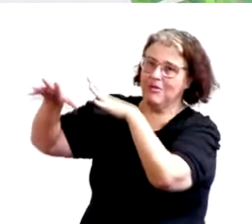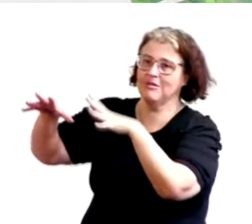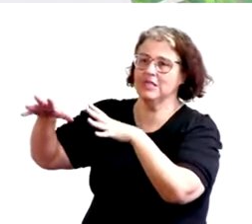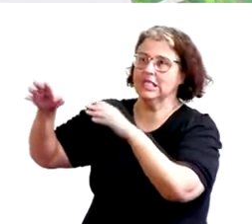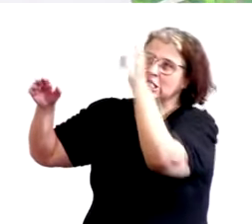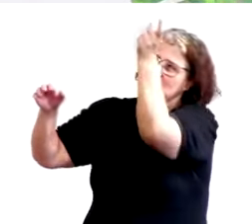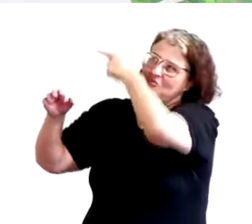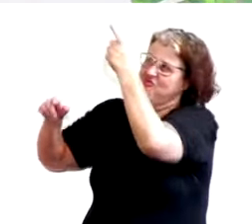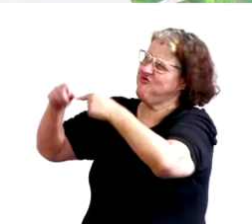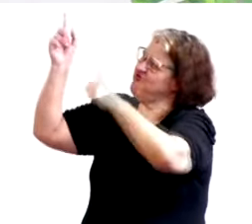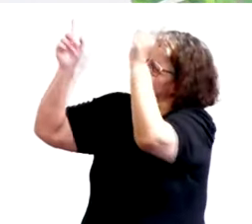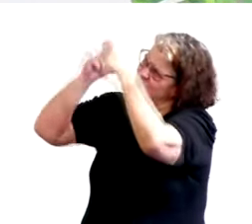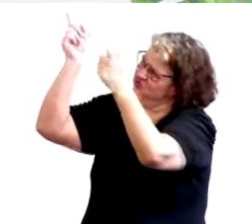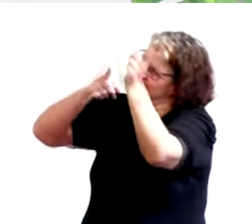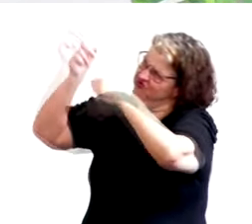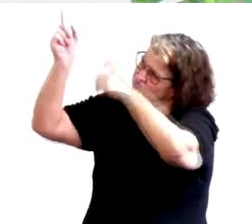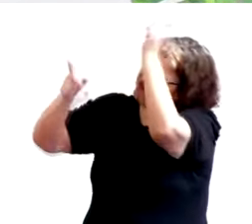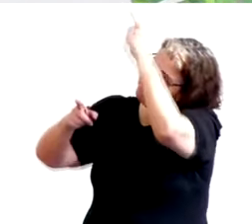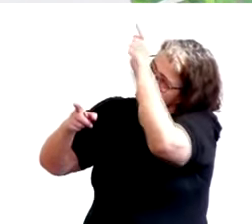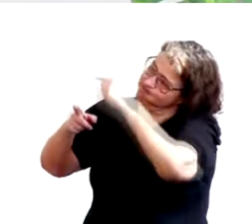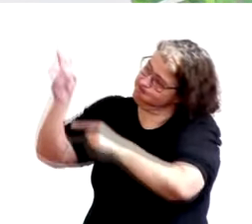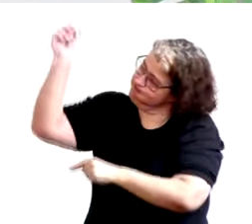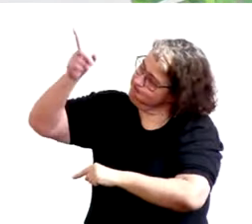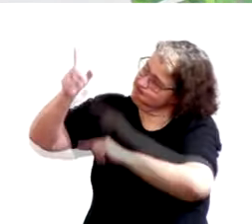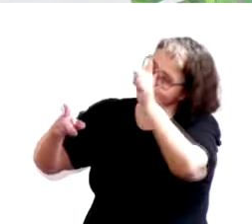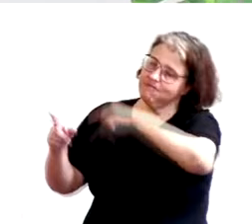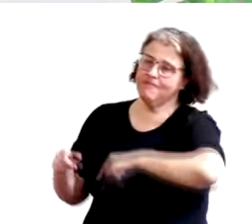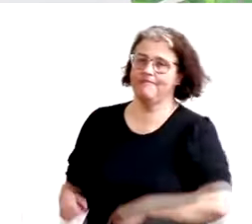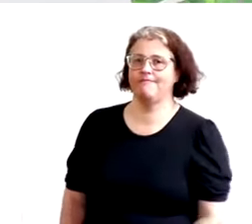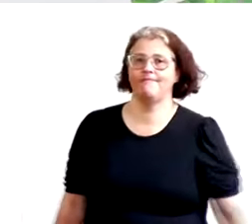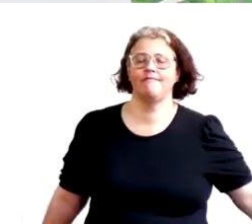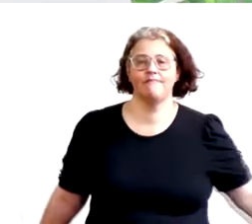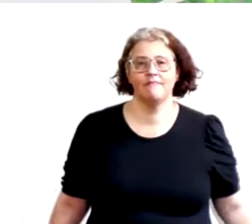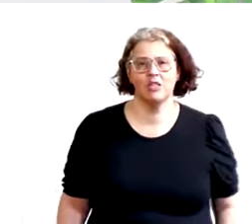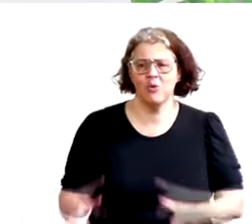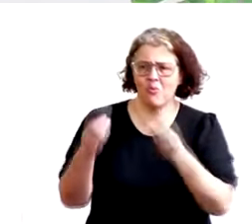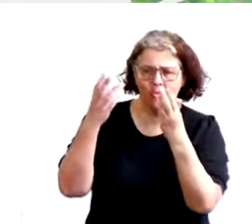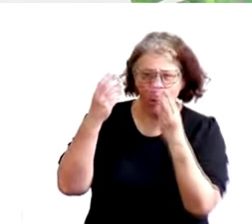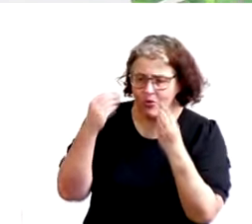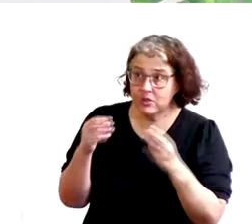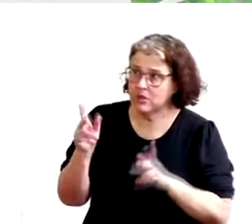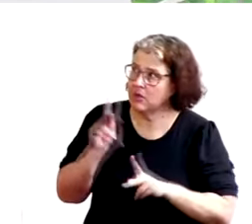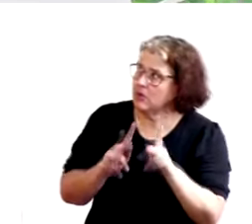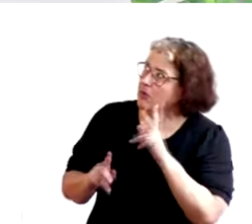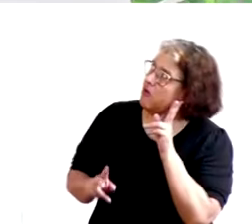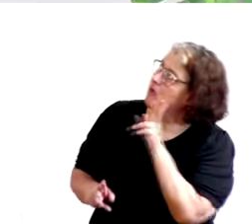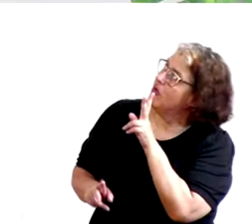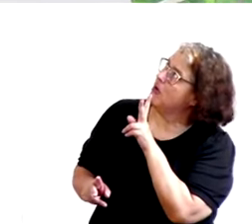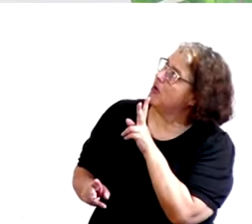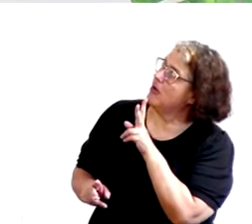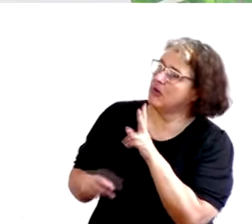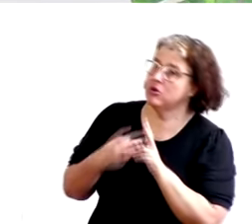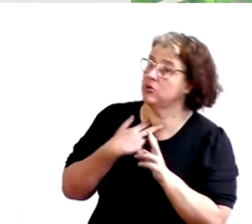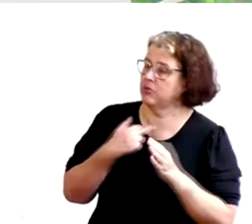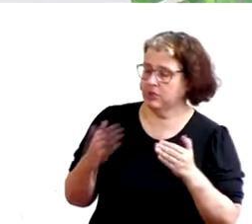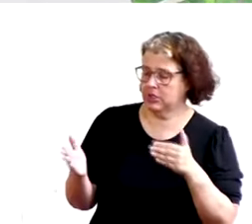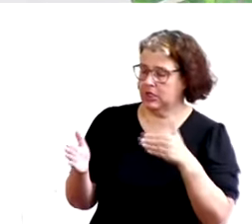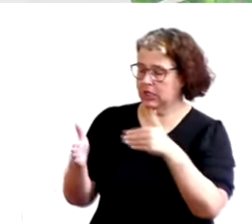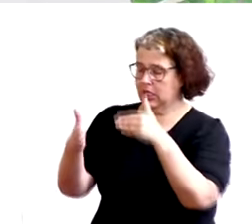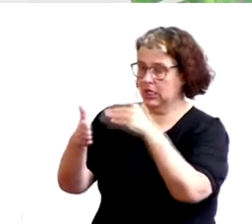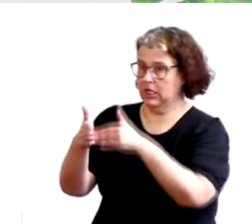relâmpagos saíam do topo do monte e o povo não poderia avançar